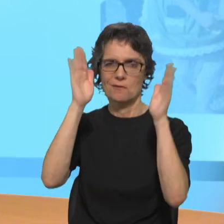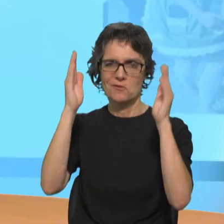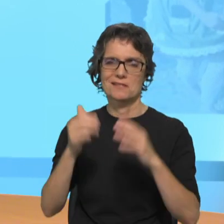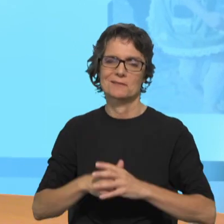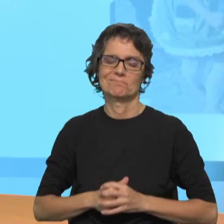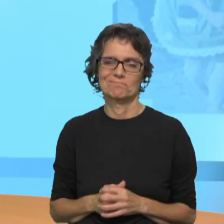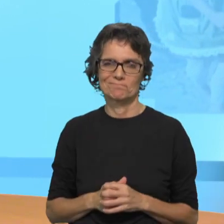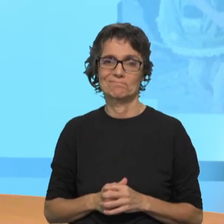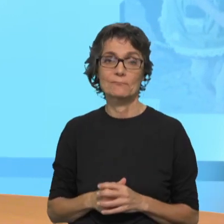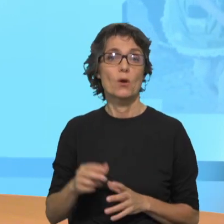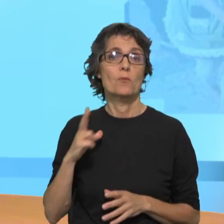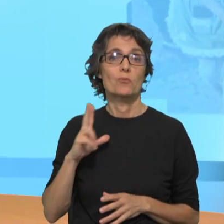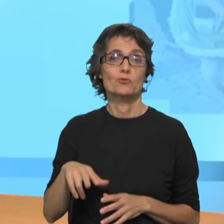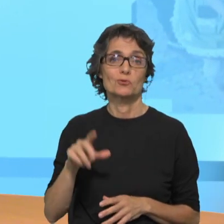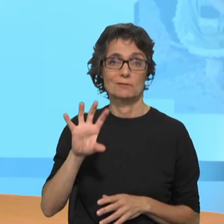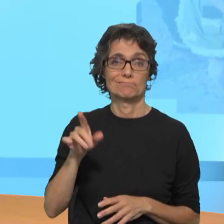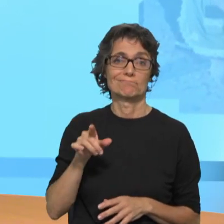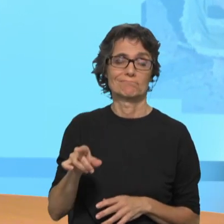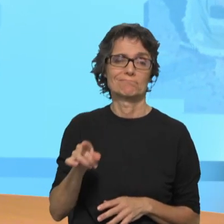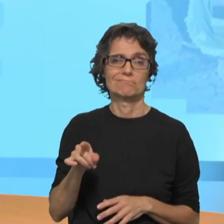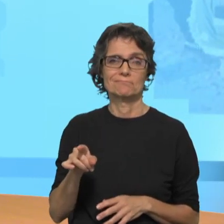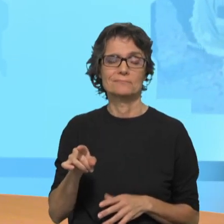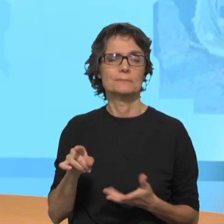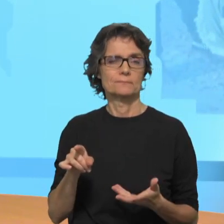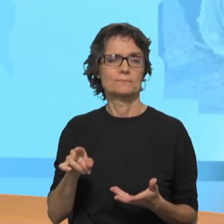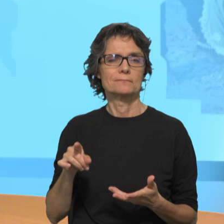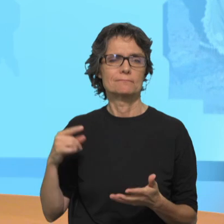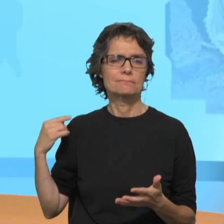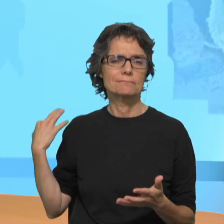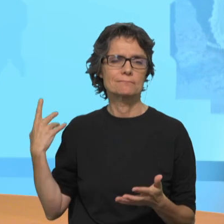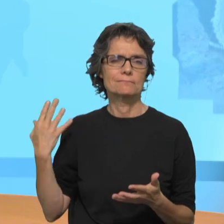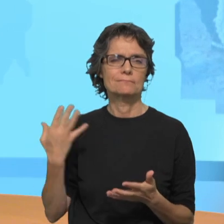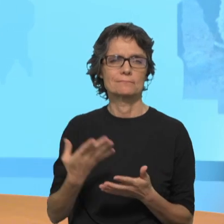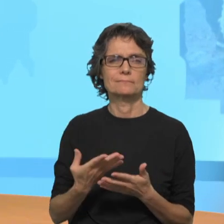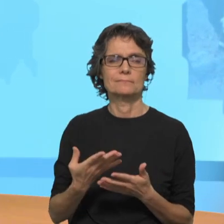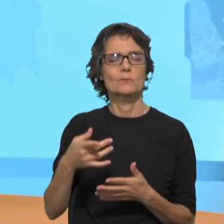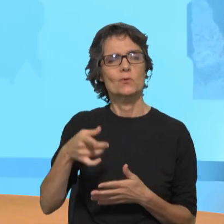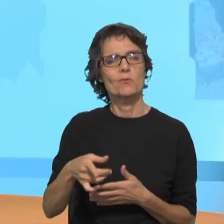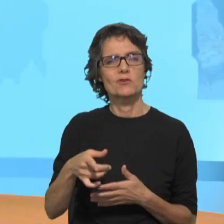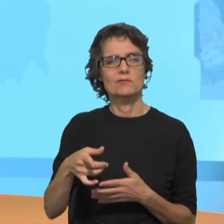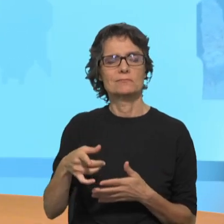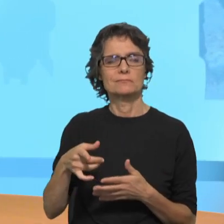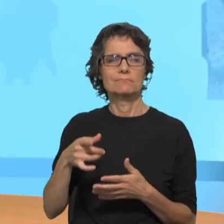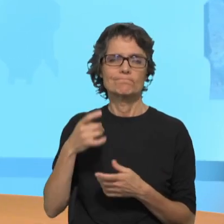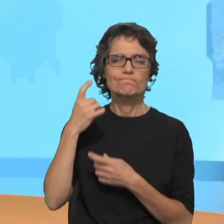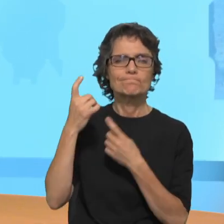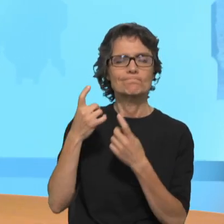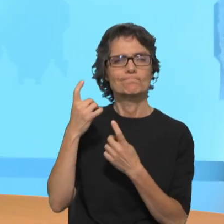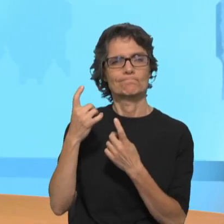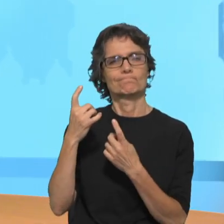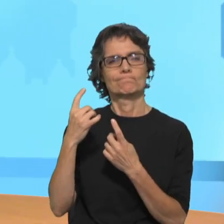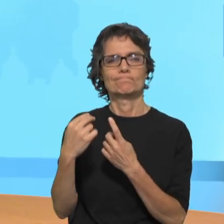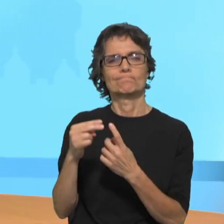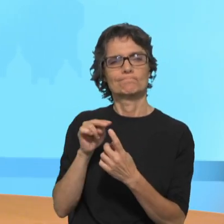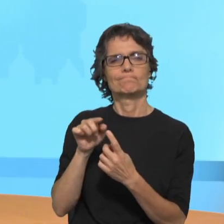O Portugal que resulta destas 5 décadas é itinerário para a reflexão que queremos fazer hoje com